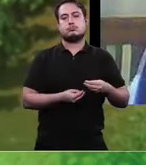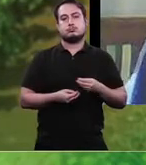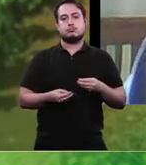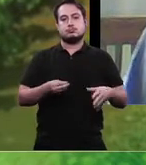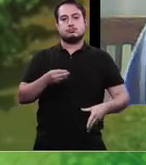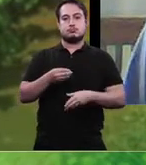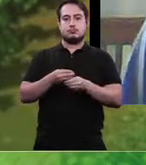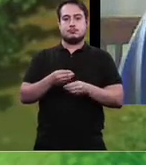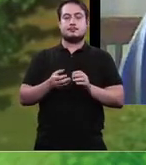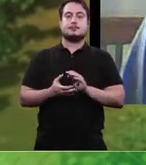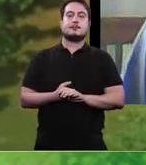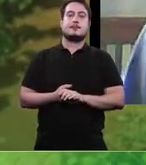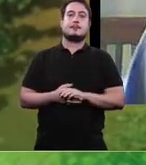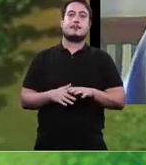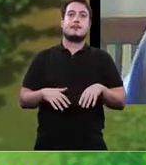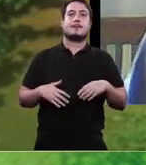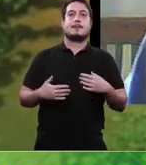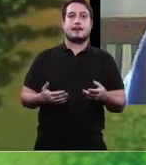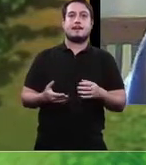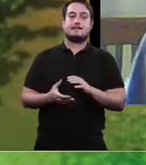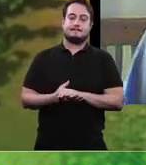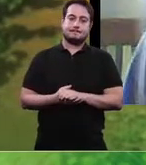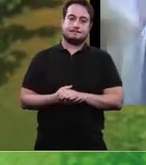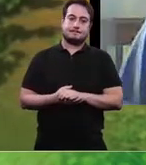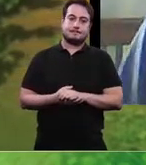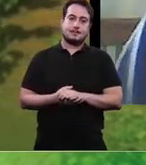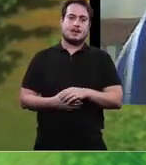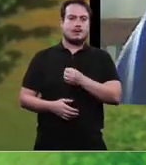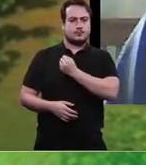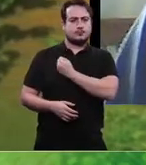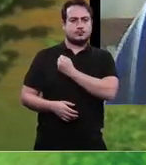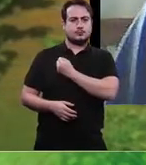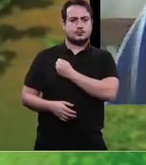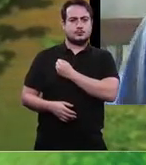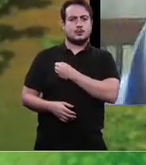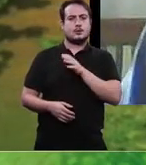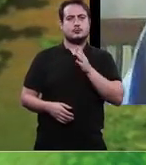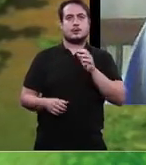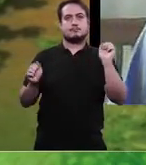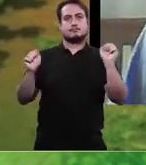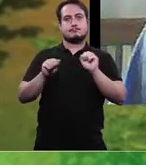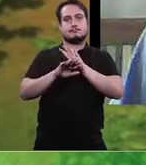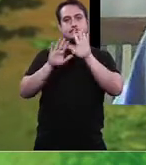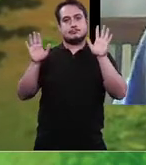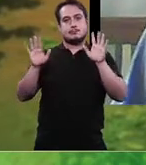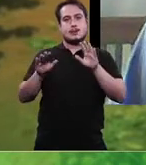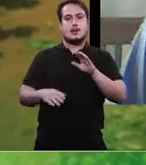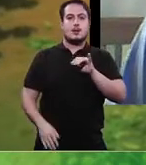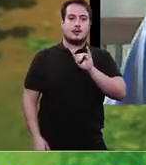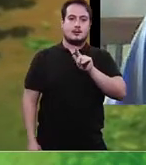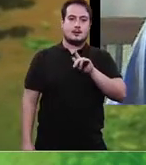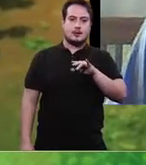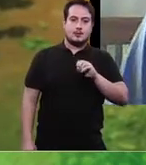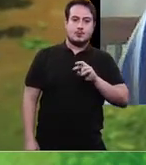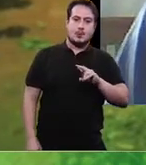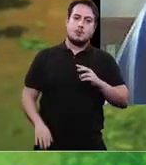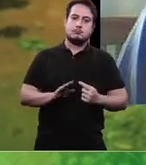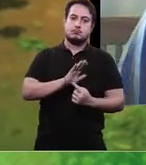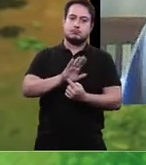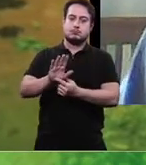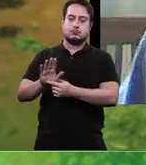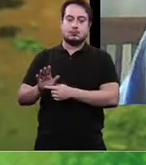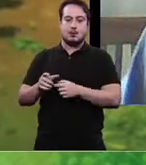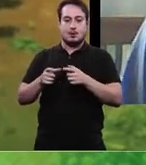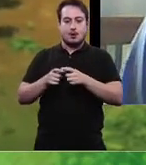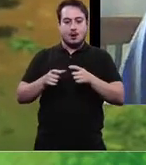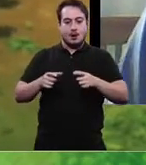contribuição. Bom, os números, eles já são bem claros, né? O Igor levou aí para a gente o